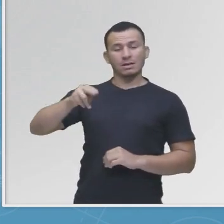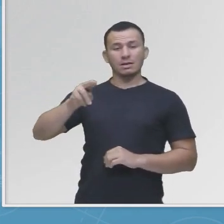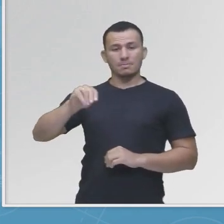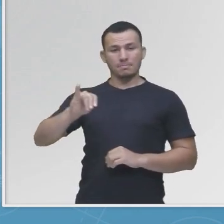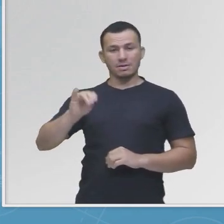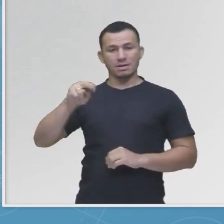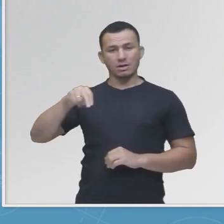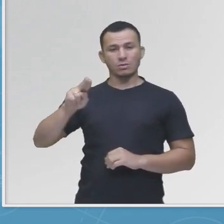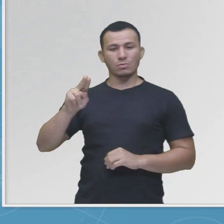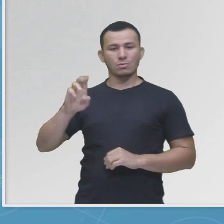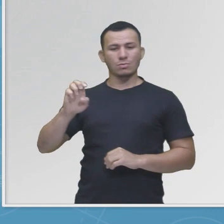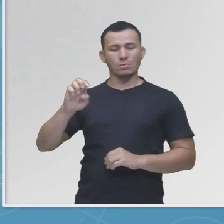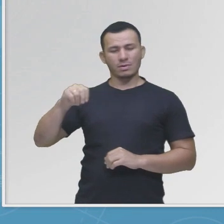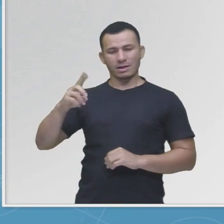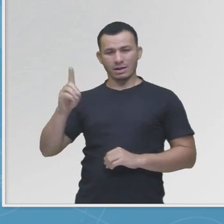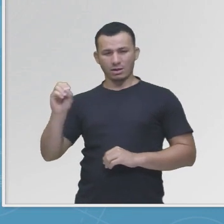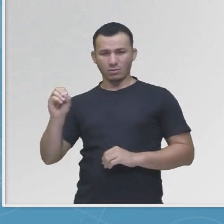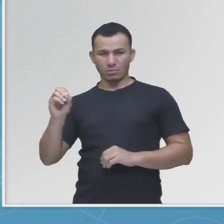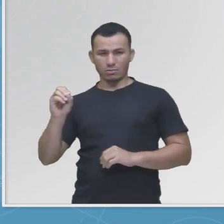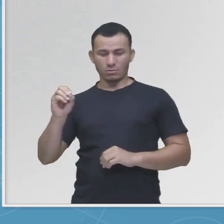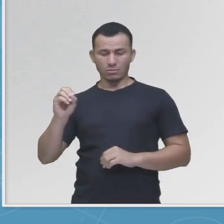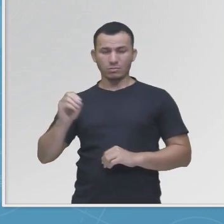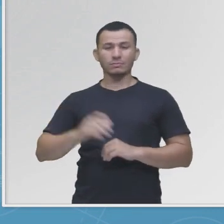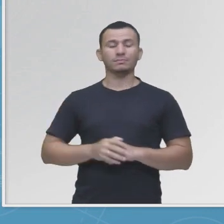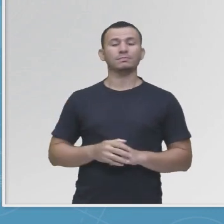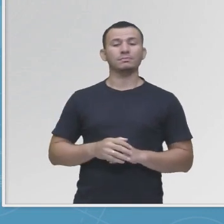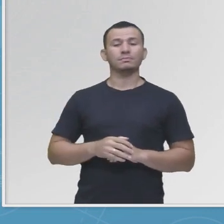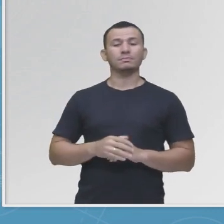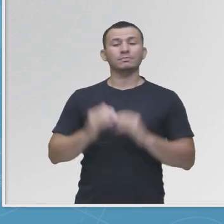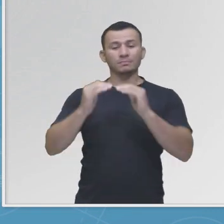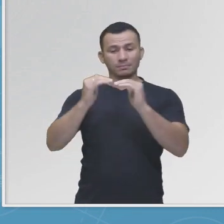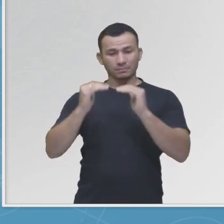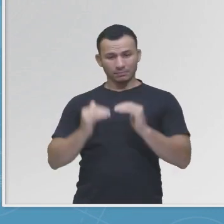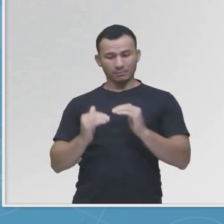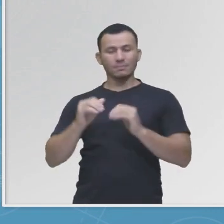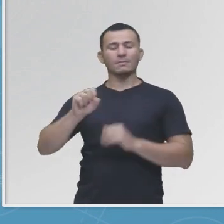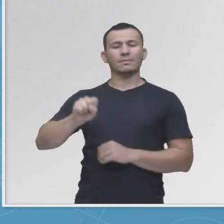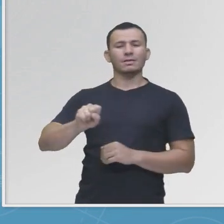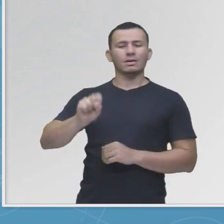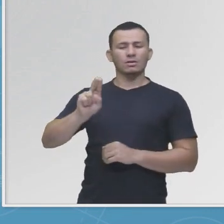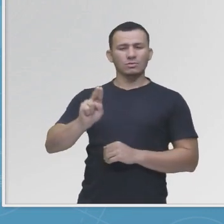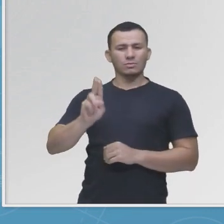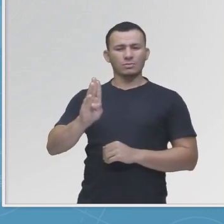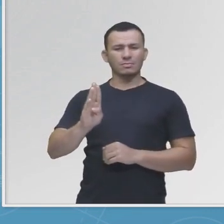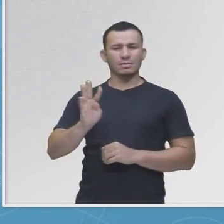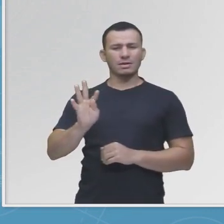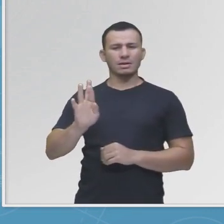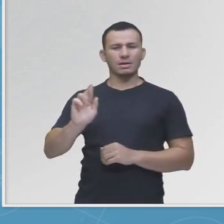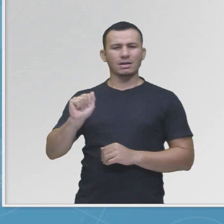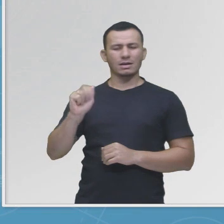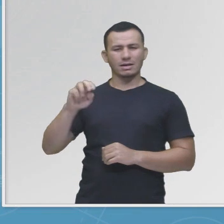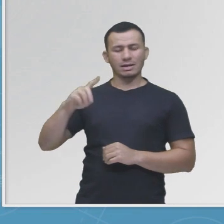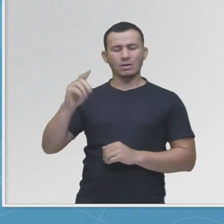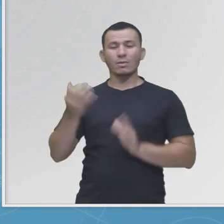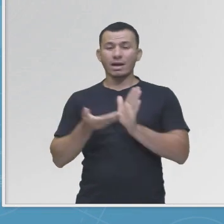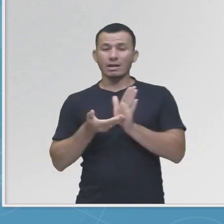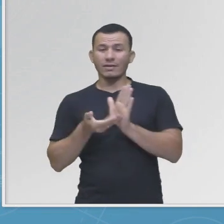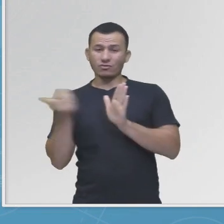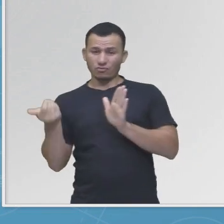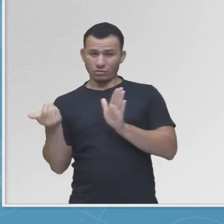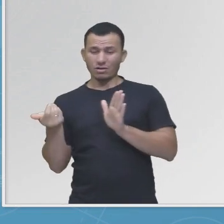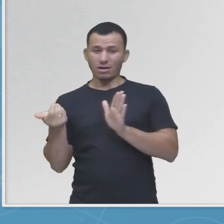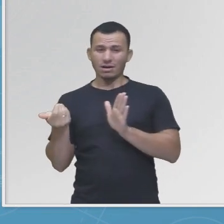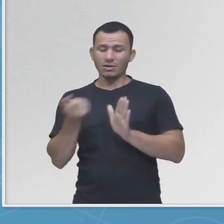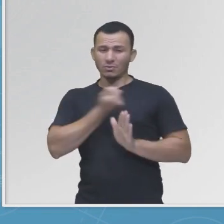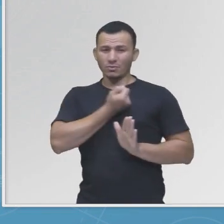que é o número que nós vamos usar para extrair, né? E o subtraindo, que representa a quantidade que será extraída daquele número